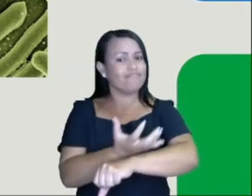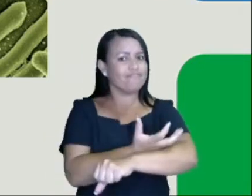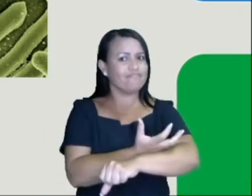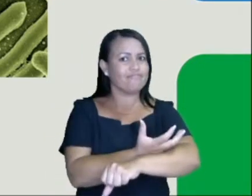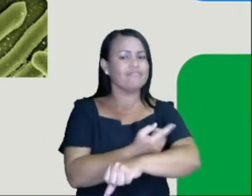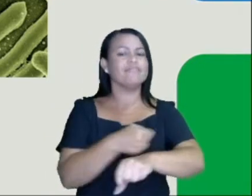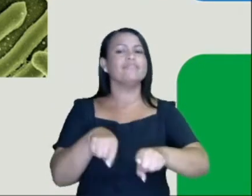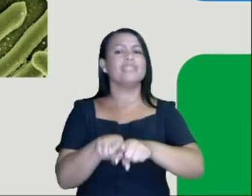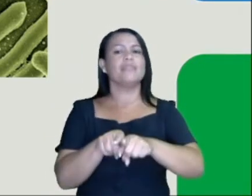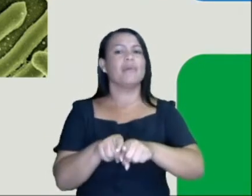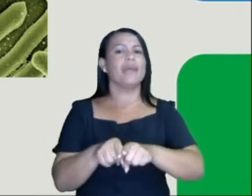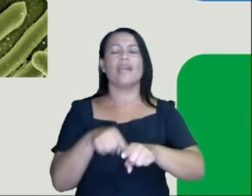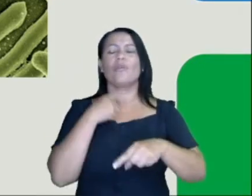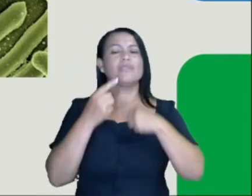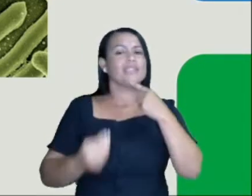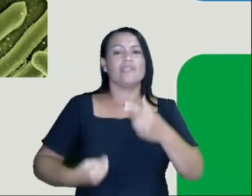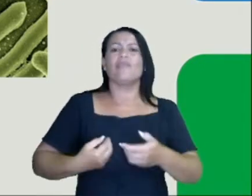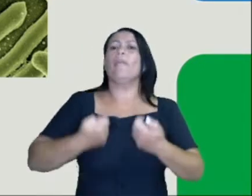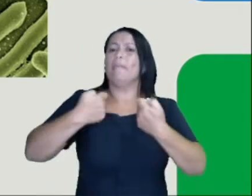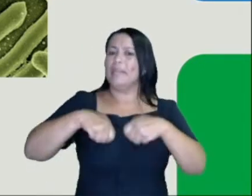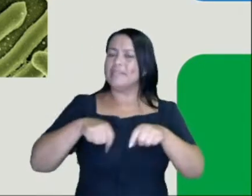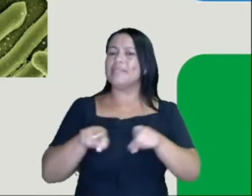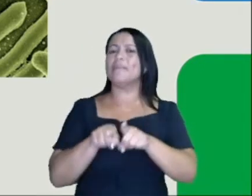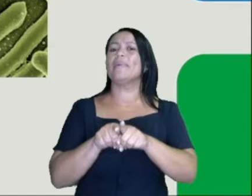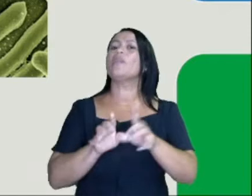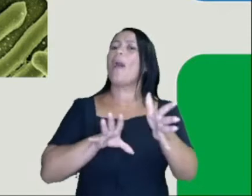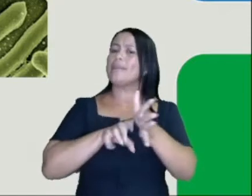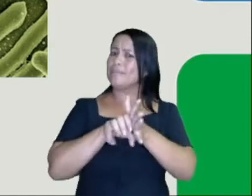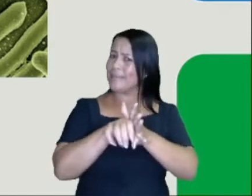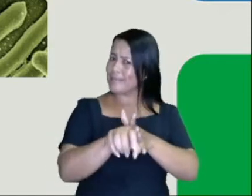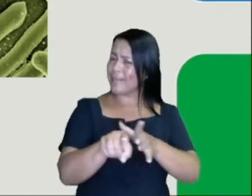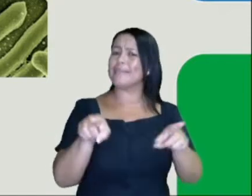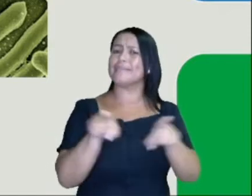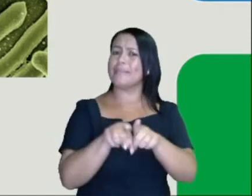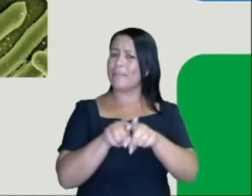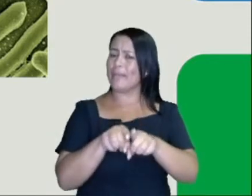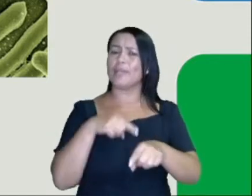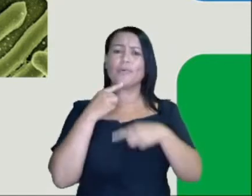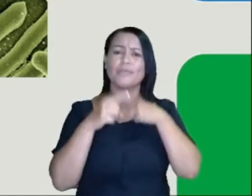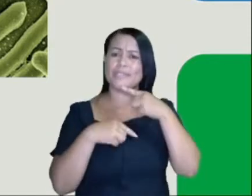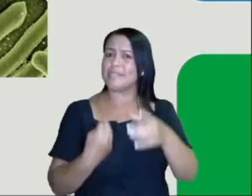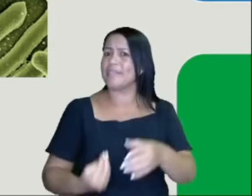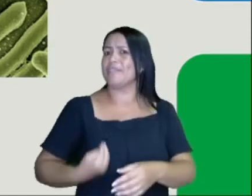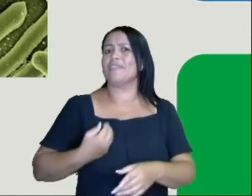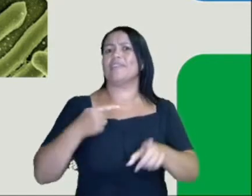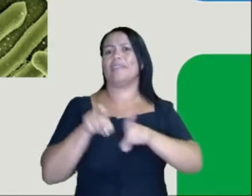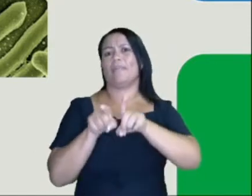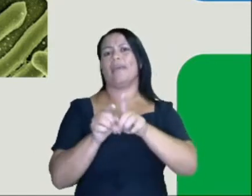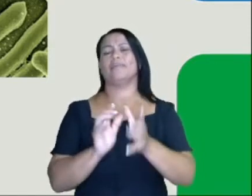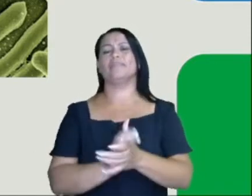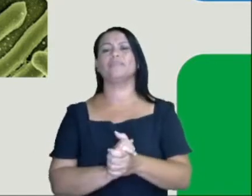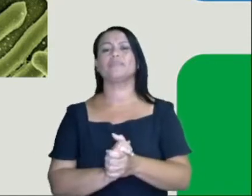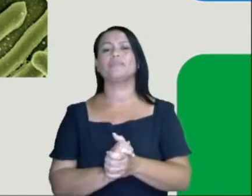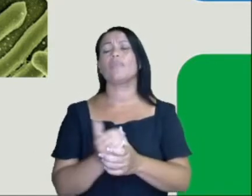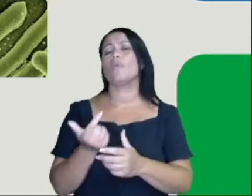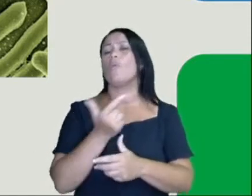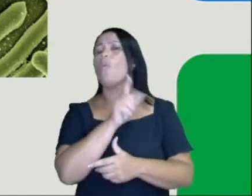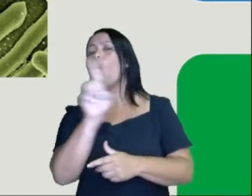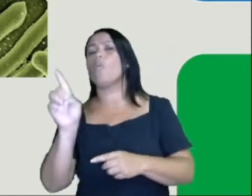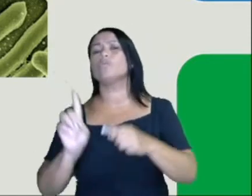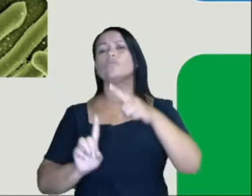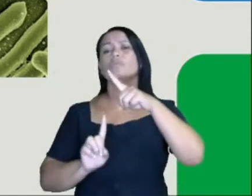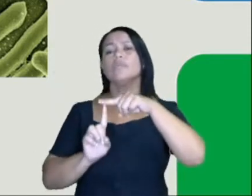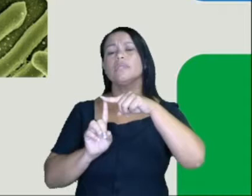não sobreviveriam. E, consequentemente, as bactérias também não sobreviveriam se eles morressem. Um outro tipo